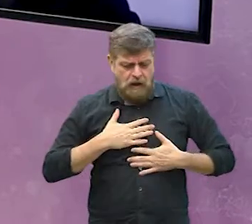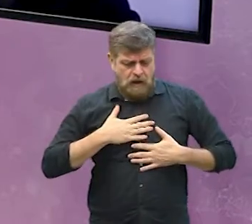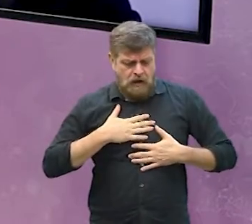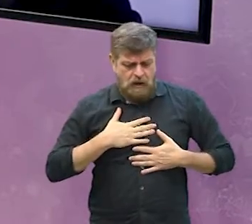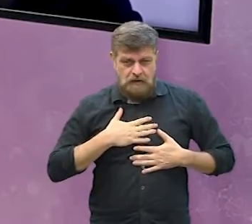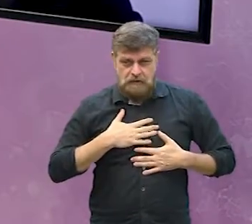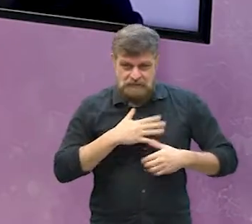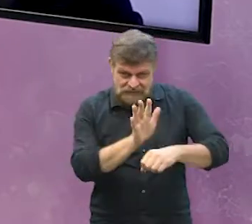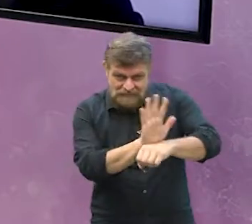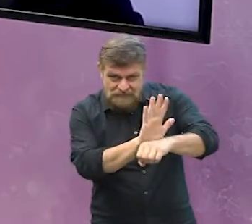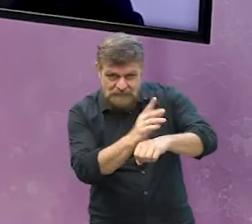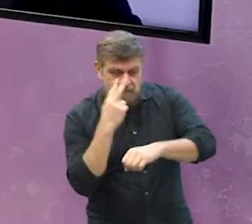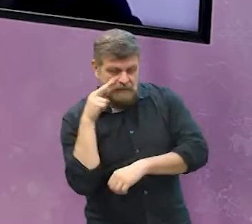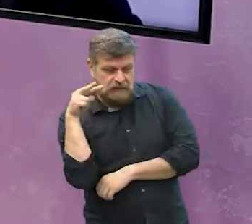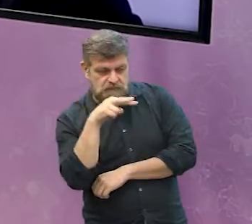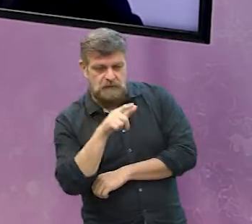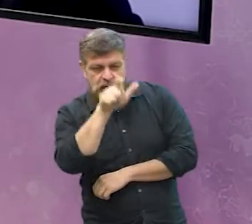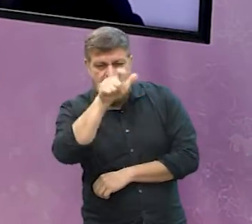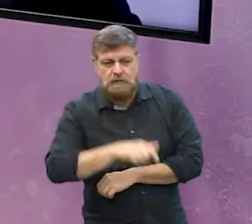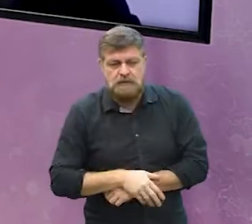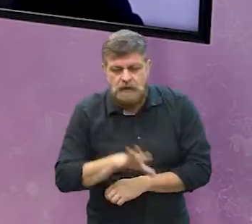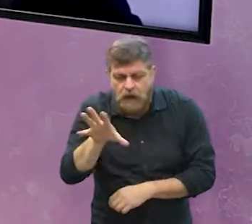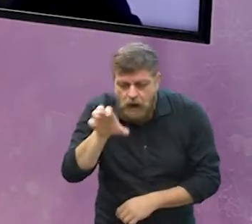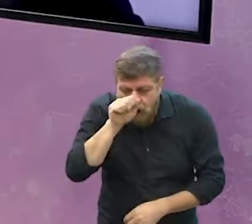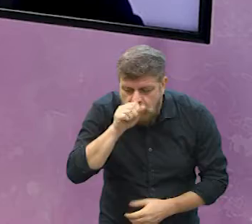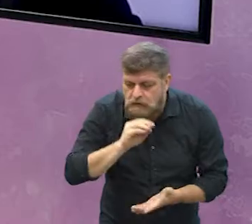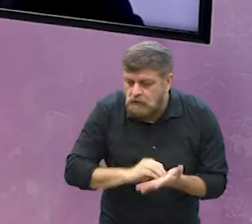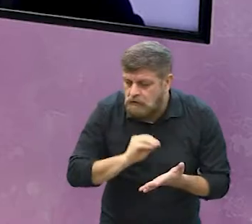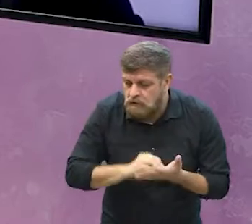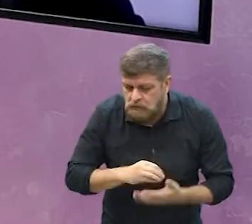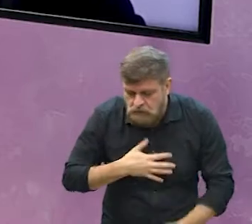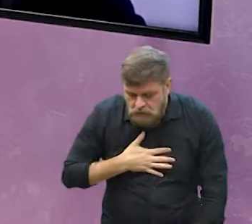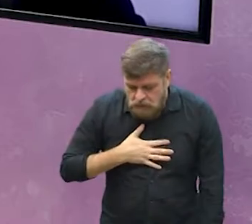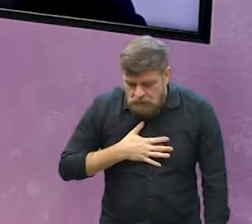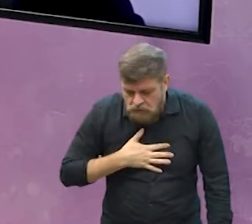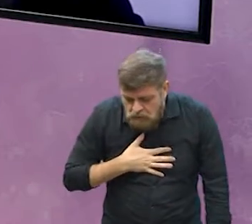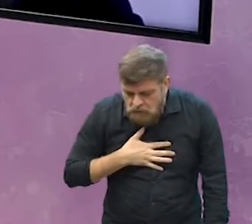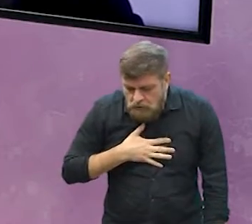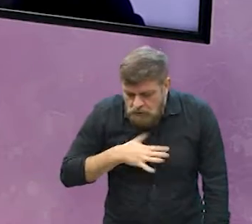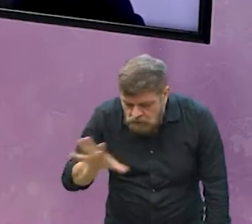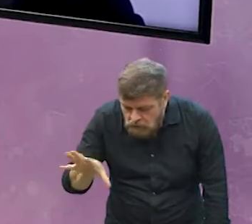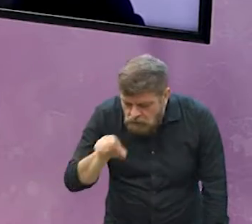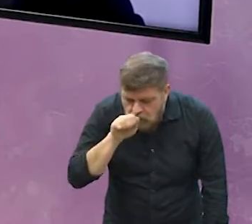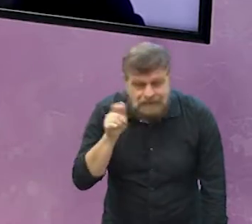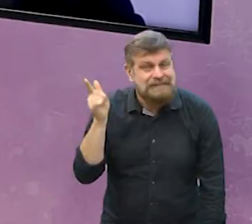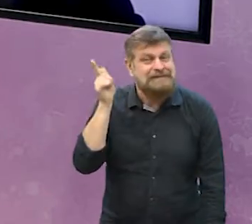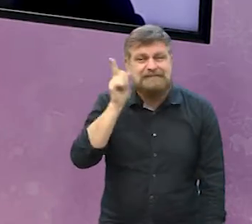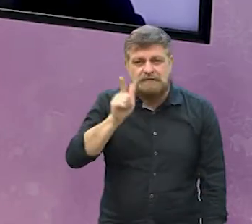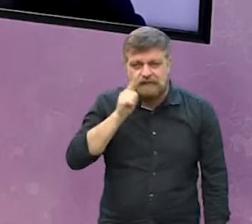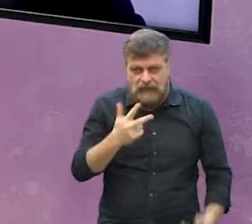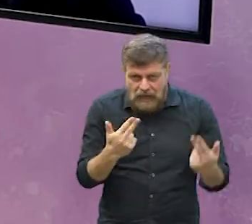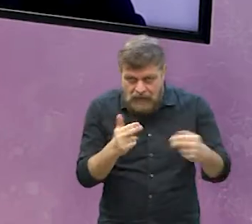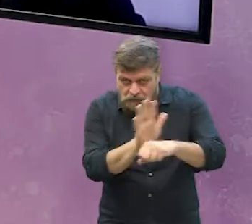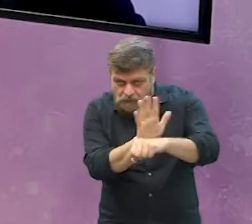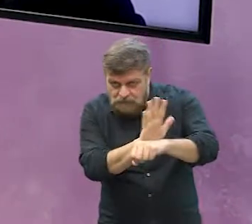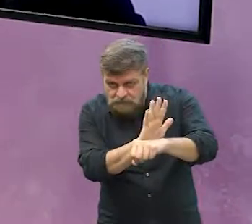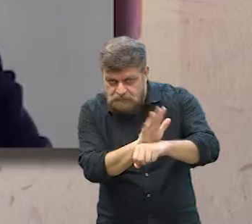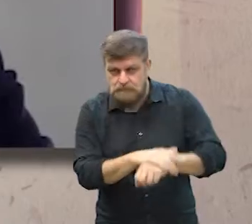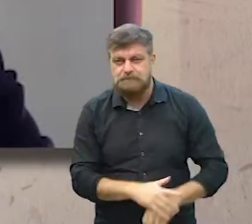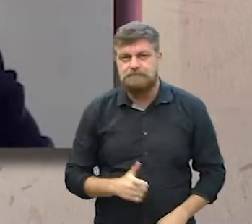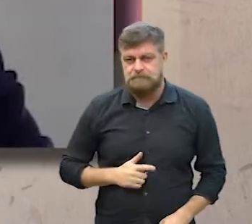asma? A gente vê muito em filme, né? A pessoa está ali com falta de ar, não consegue respirar. É assim mesmo, igual a gente vê na